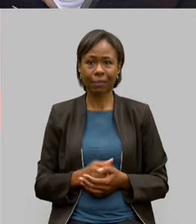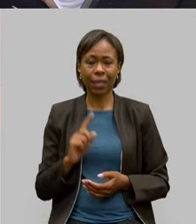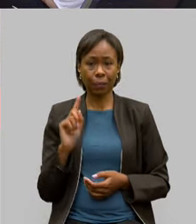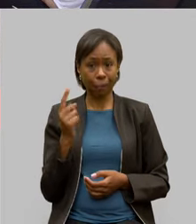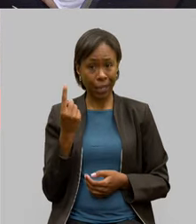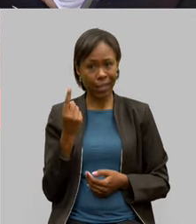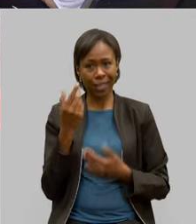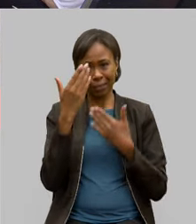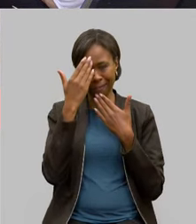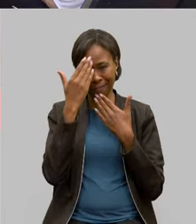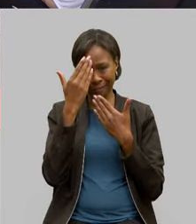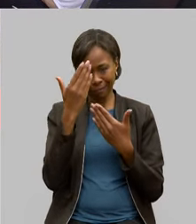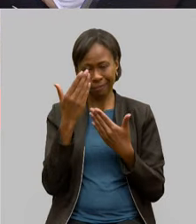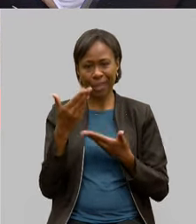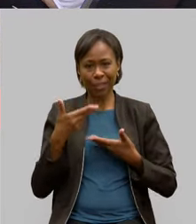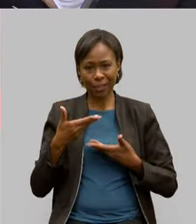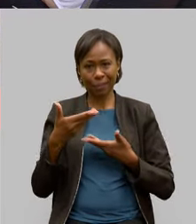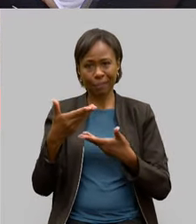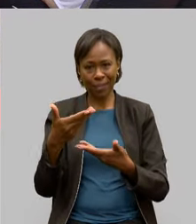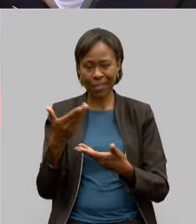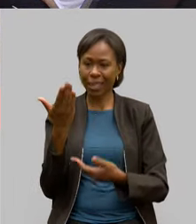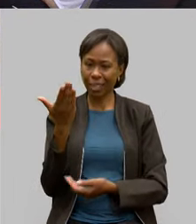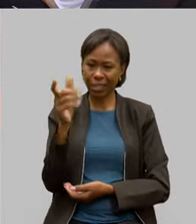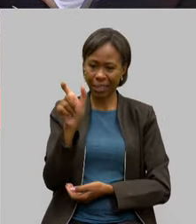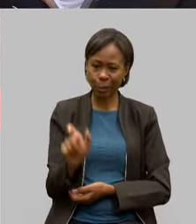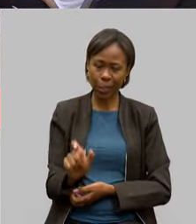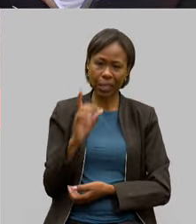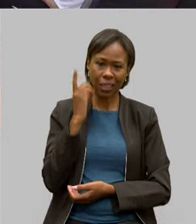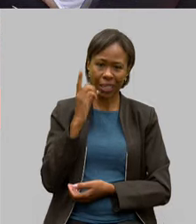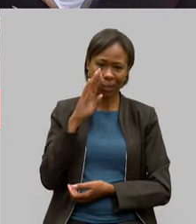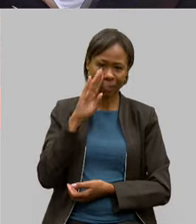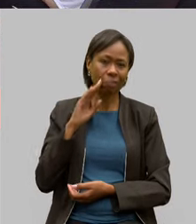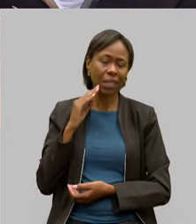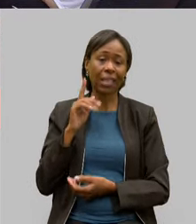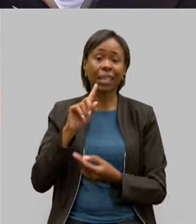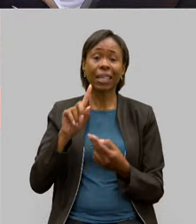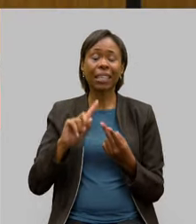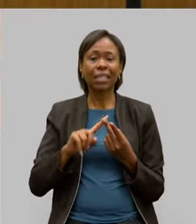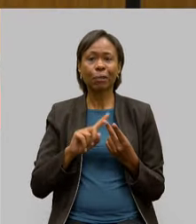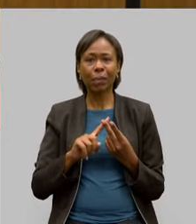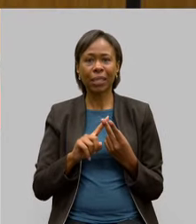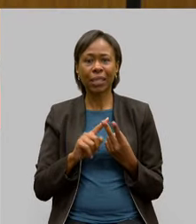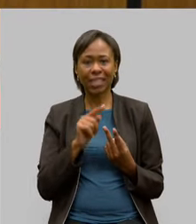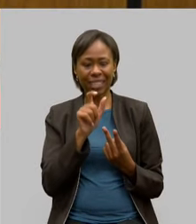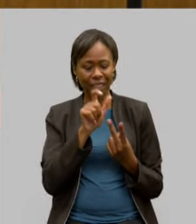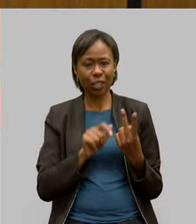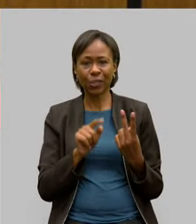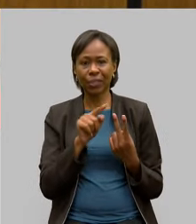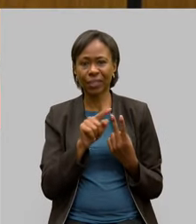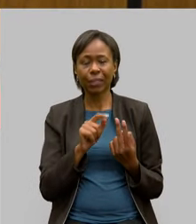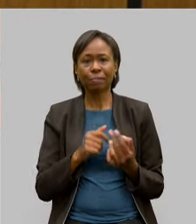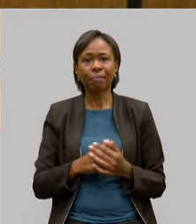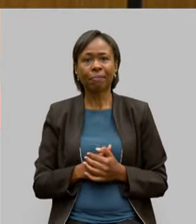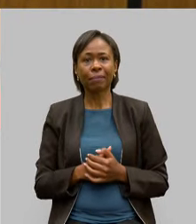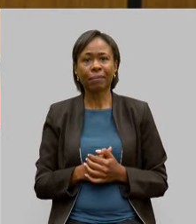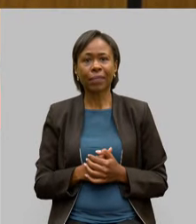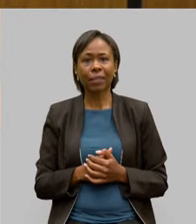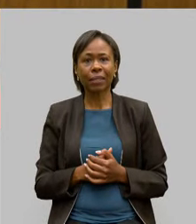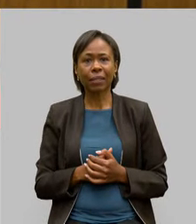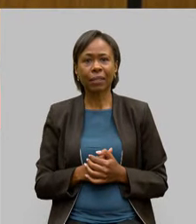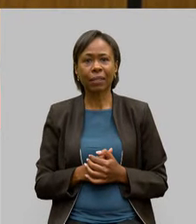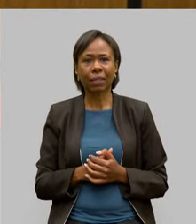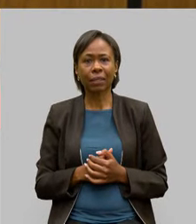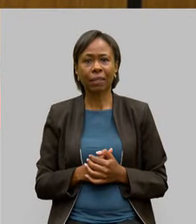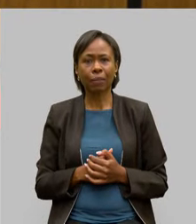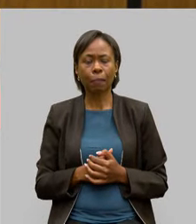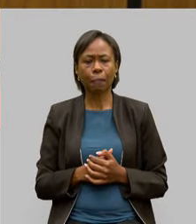convite deputada Beatriz Cerqueira também a Angatu eh esse debate